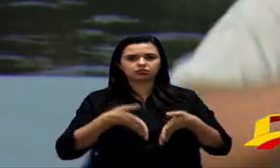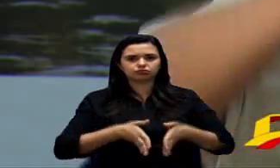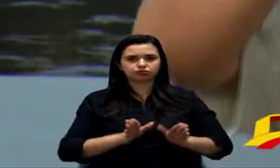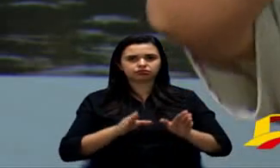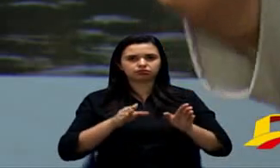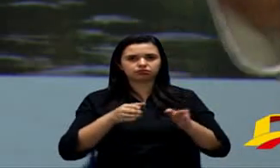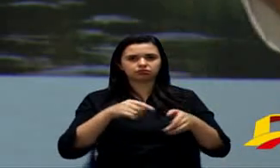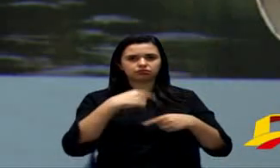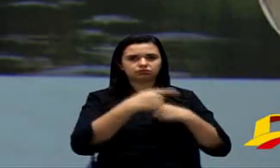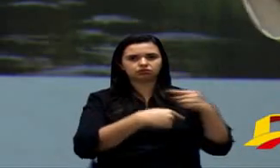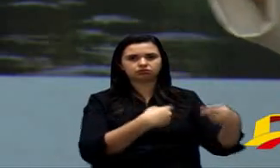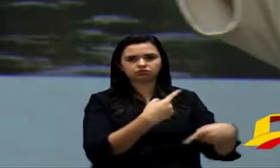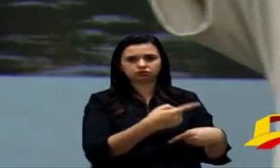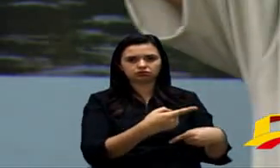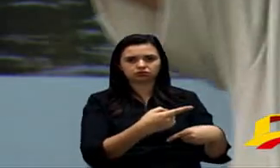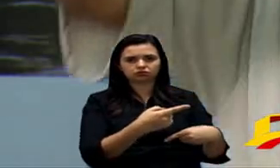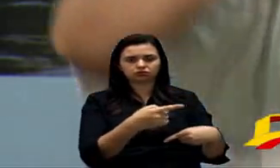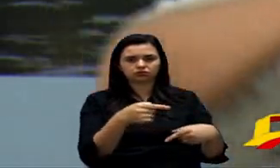santuário...